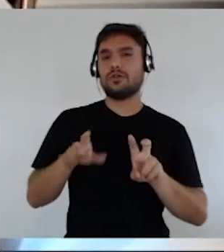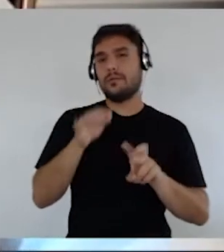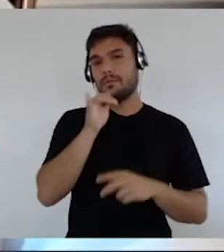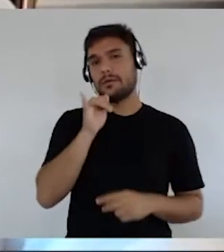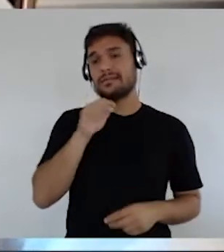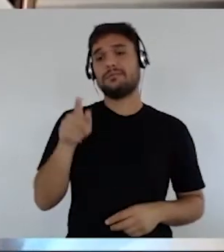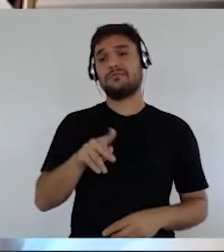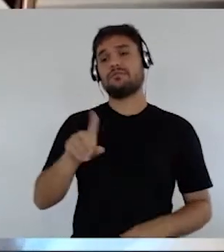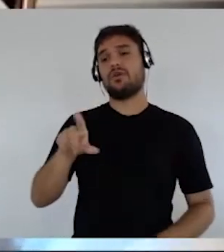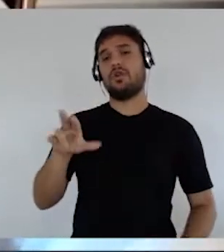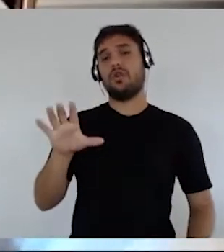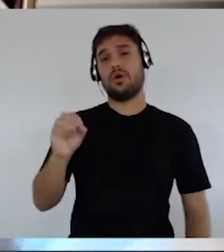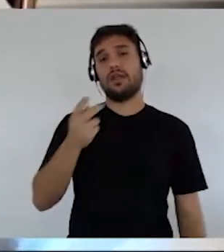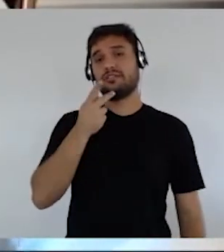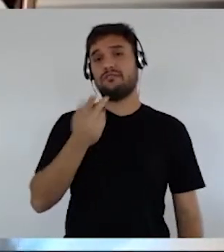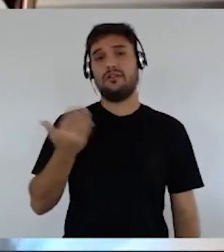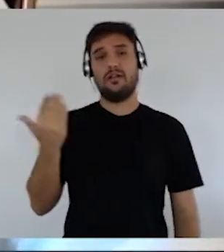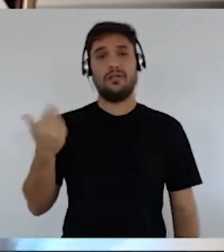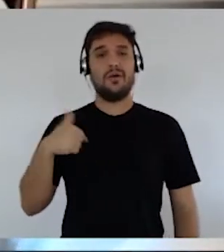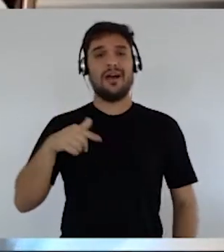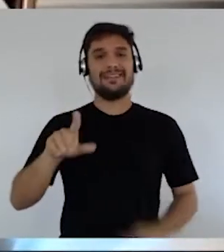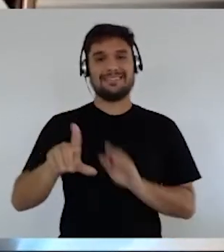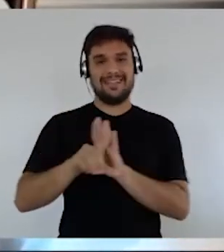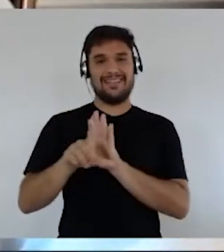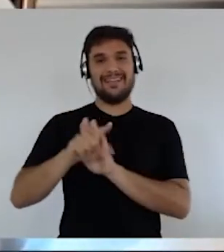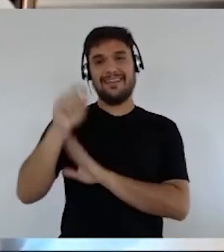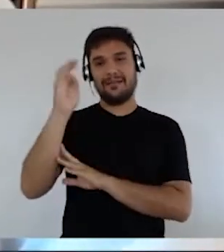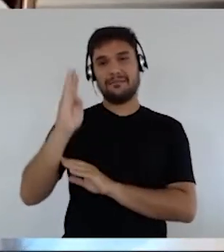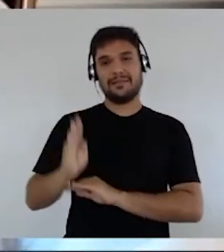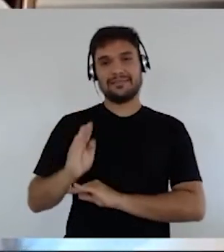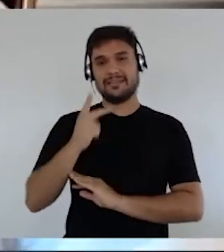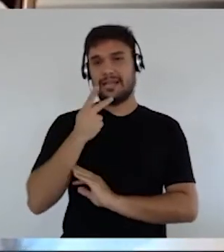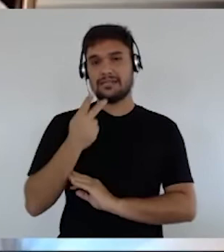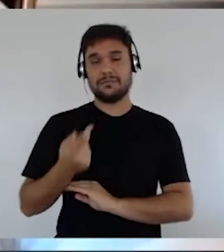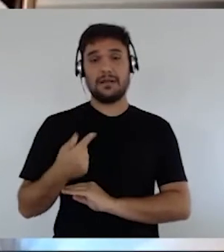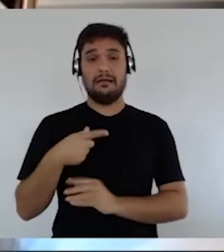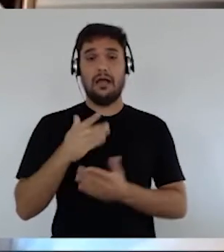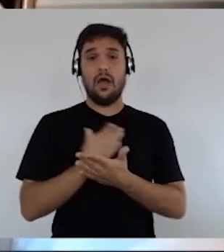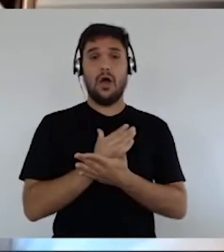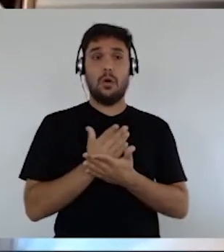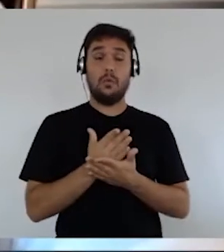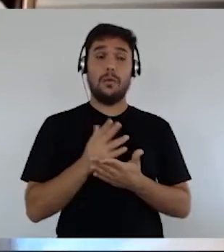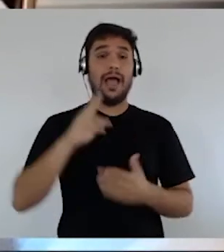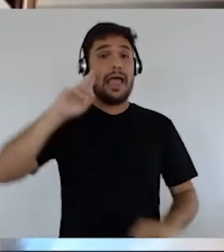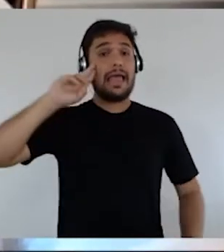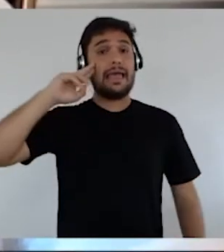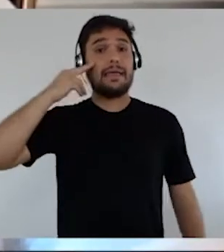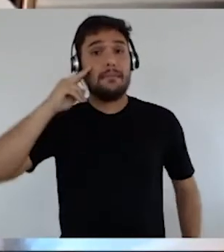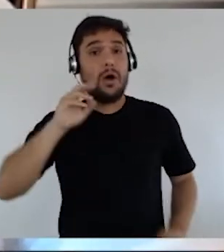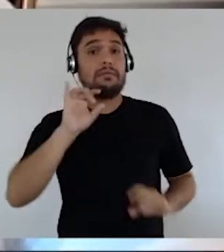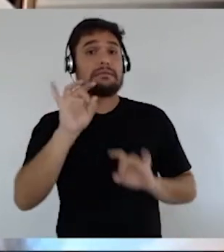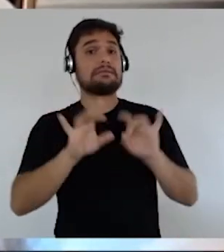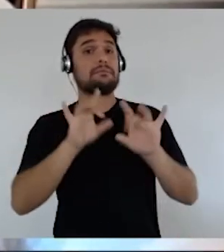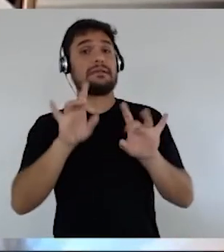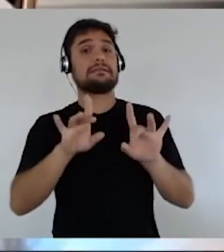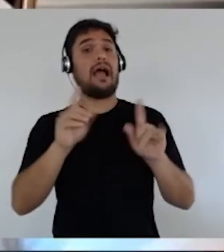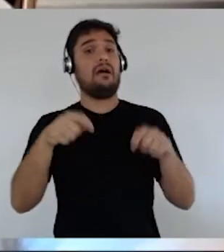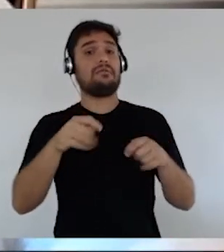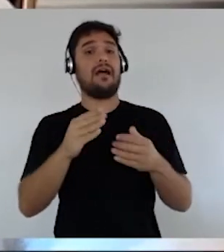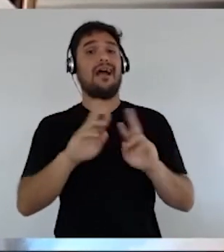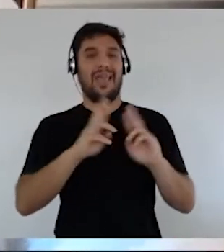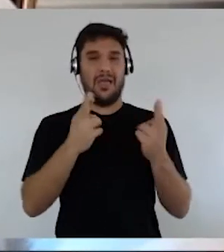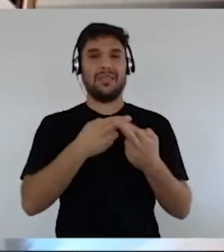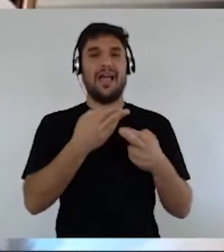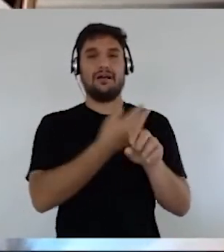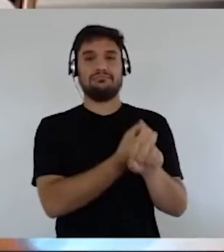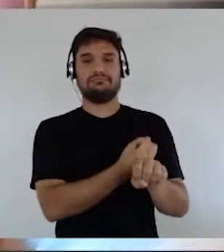professor Lourenço disse, que também na lei de denunciamento civil prevê-se determinadas hipóteses de audição por teleconferência